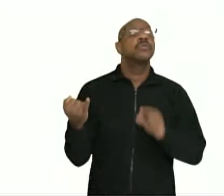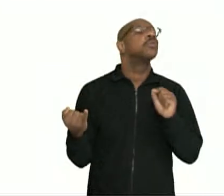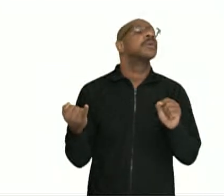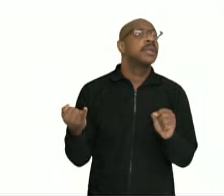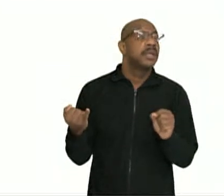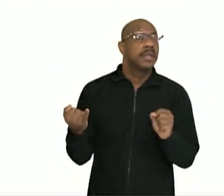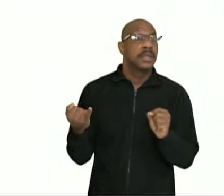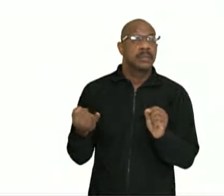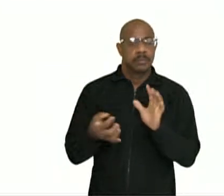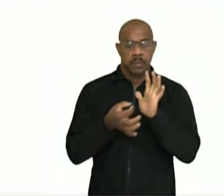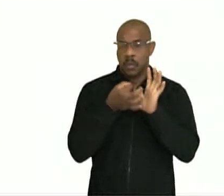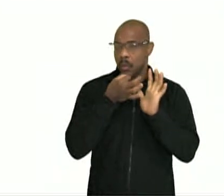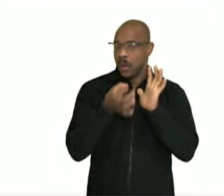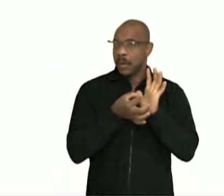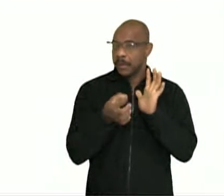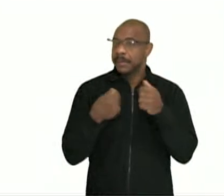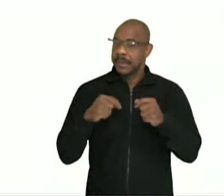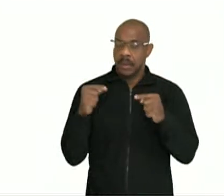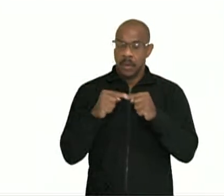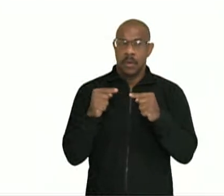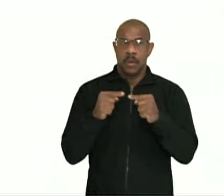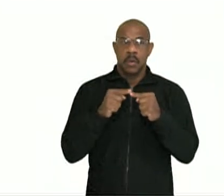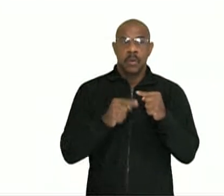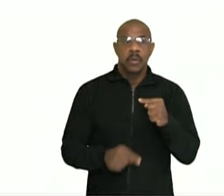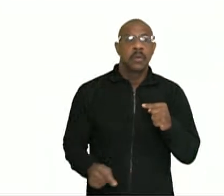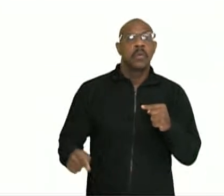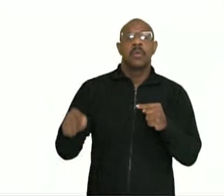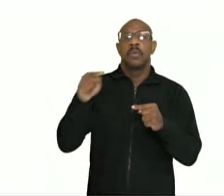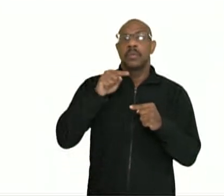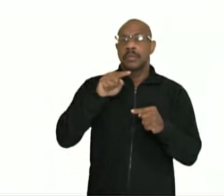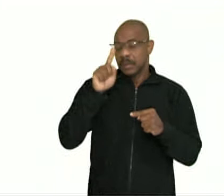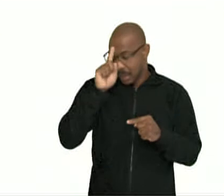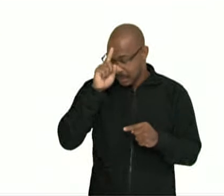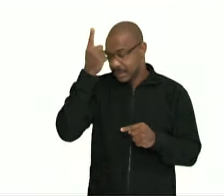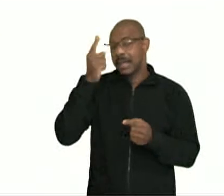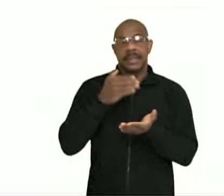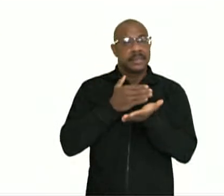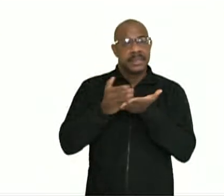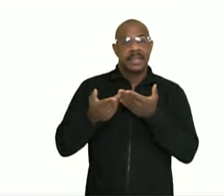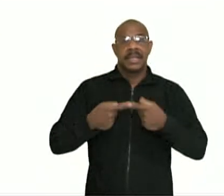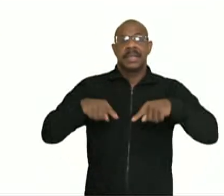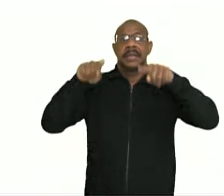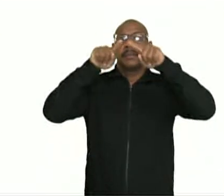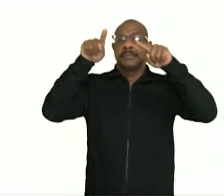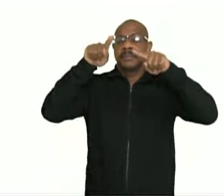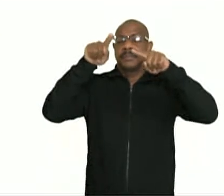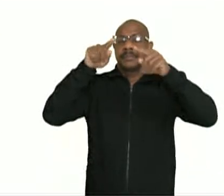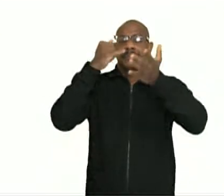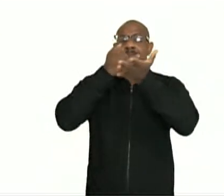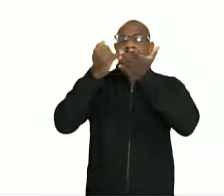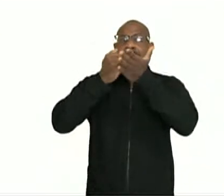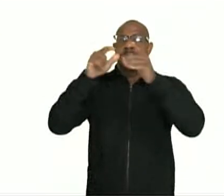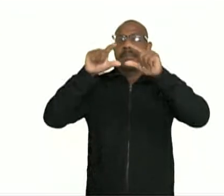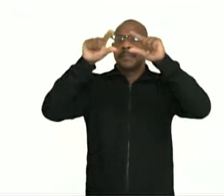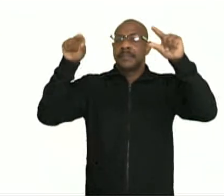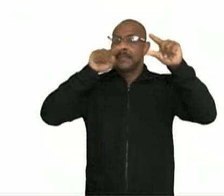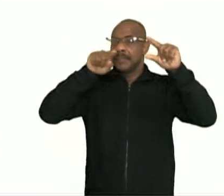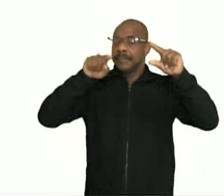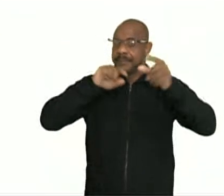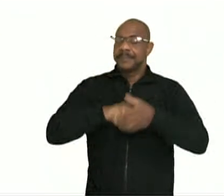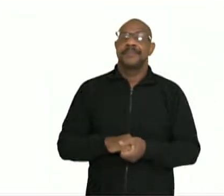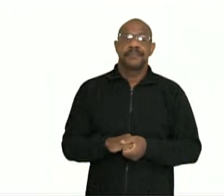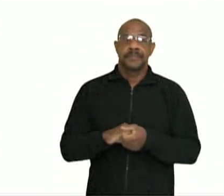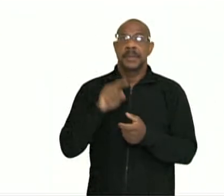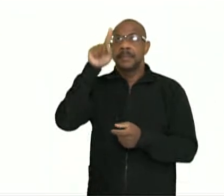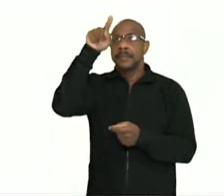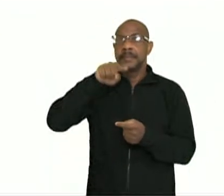argumento seja de acordo com o quê? Com a sua ideia inicial aqui apresentada, sua questão polêmica. Então, sempre